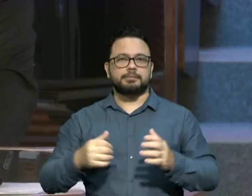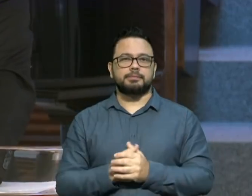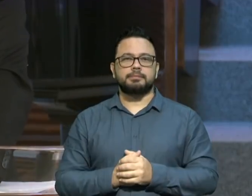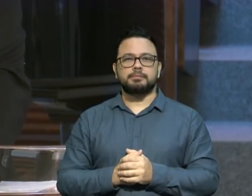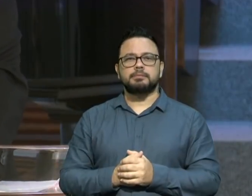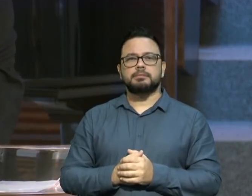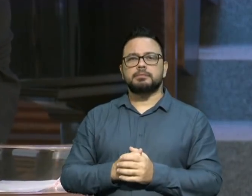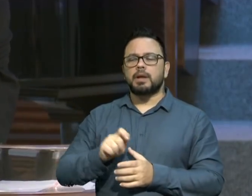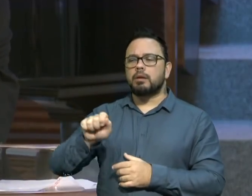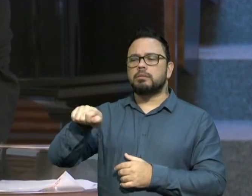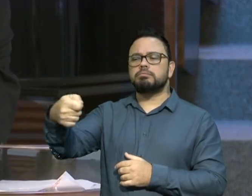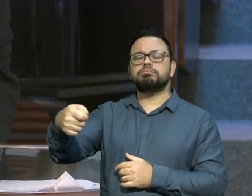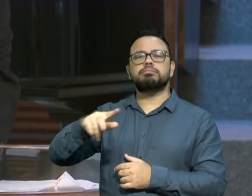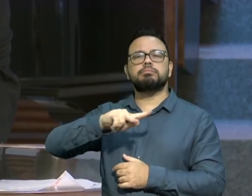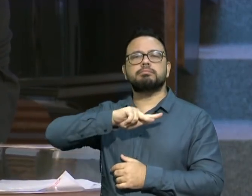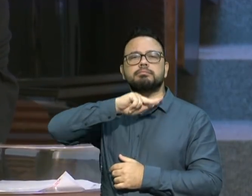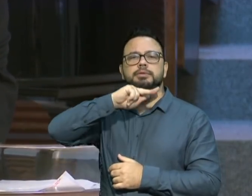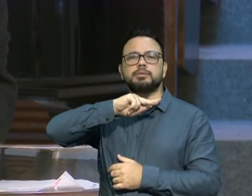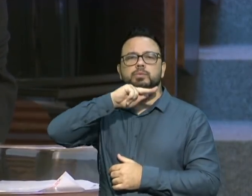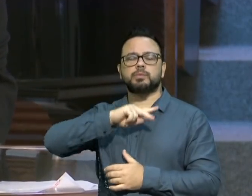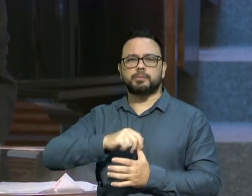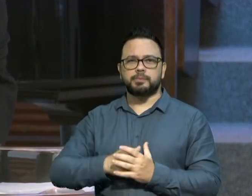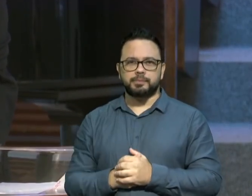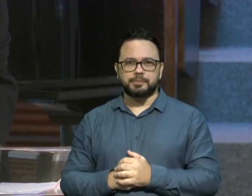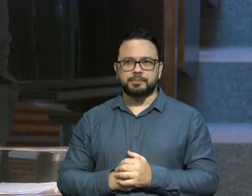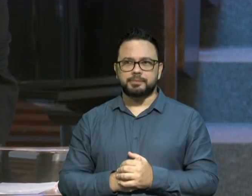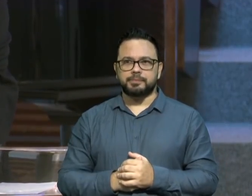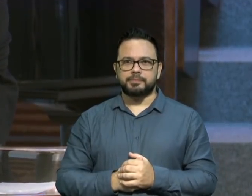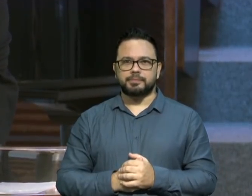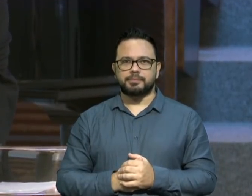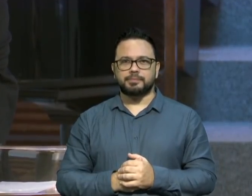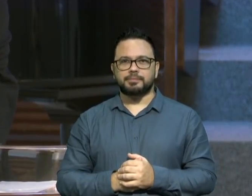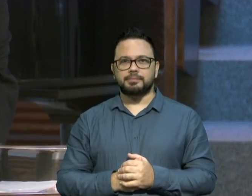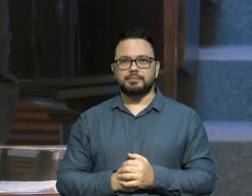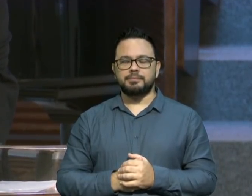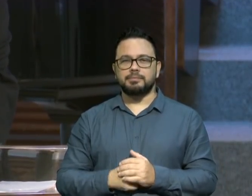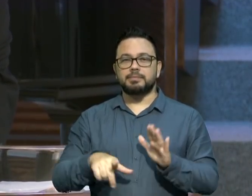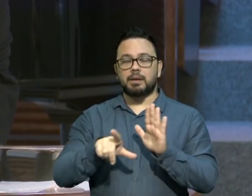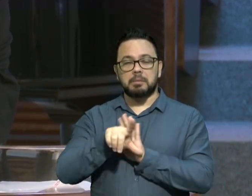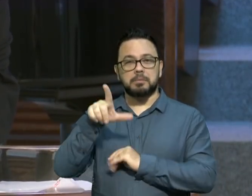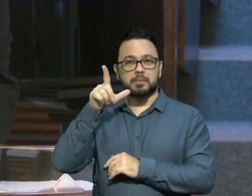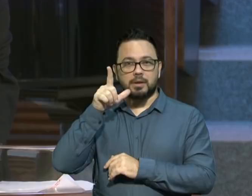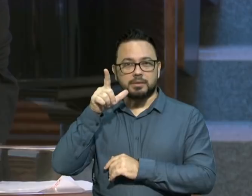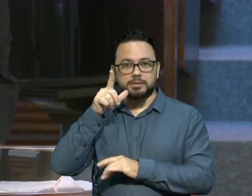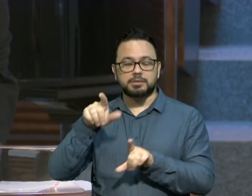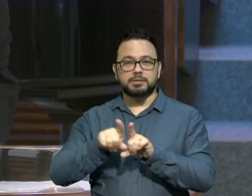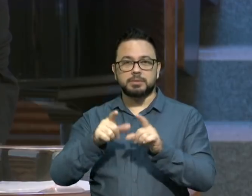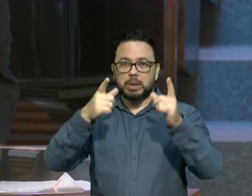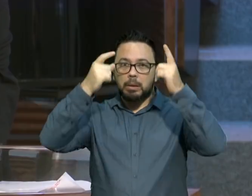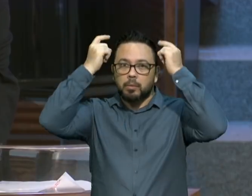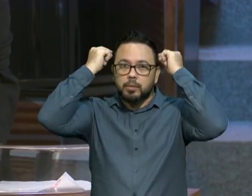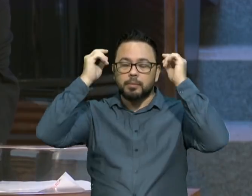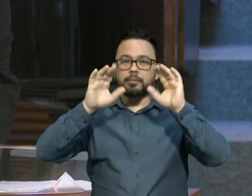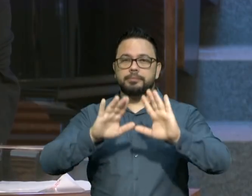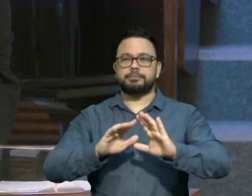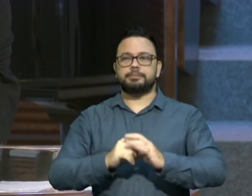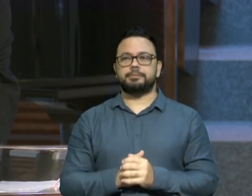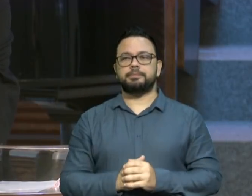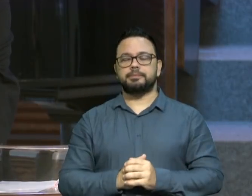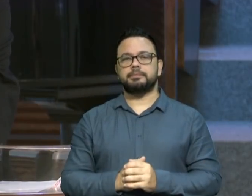então apelidaram ele de platon e no latim eo grego melhor dizendo mas é Platão